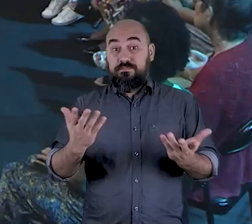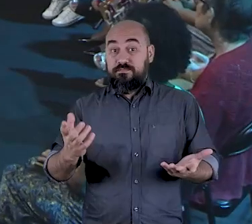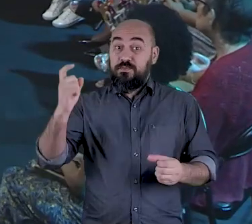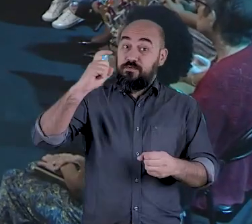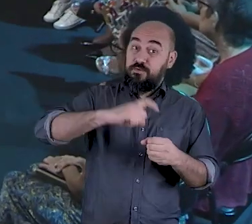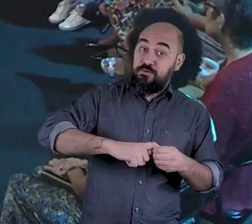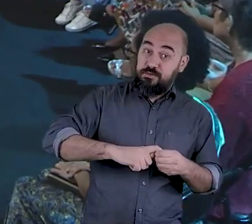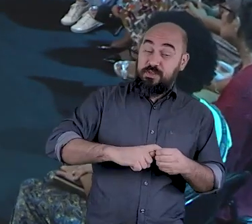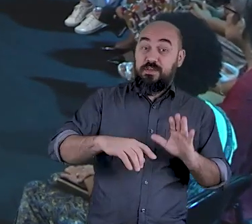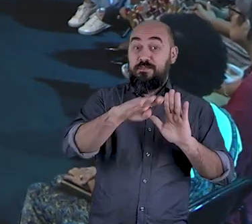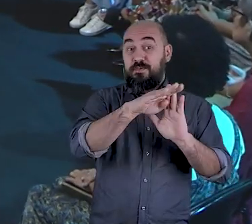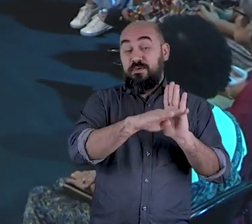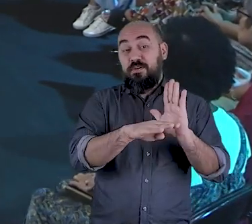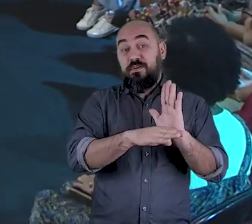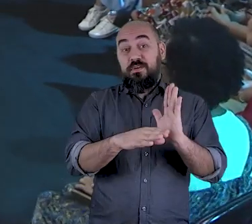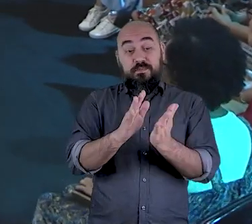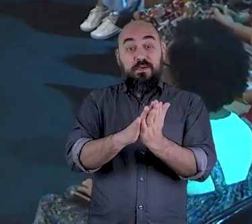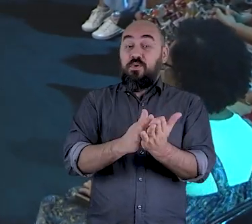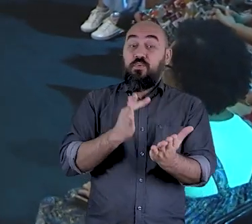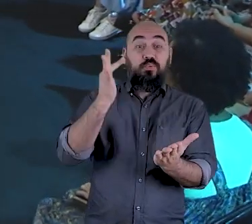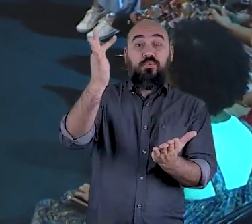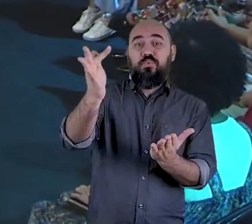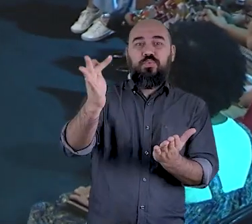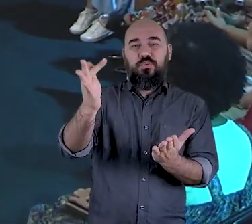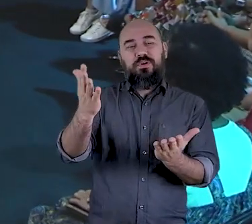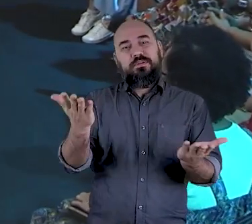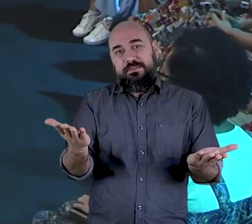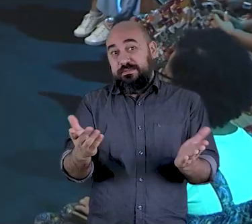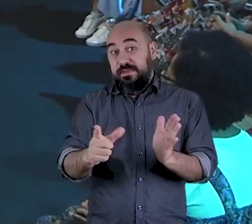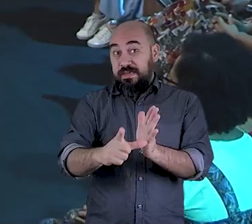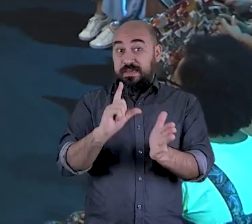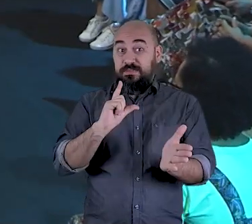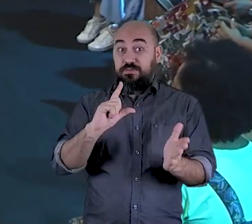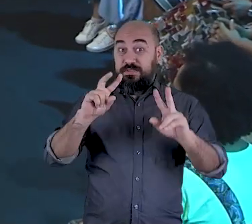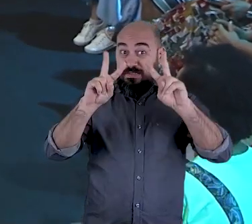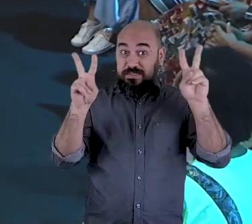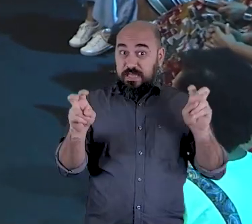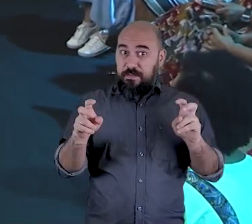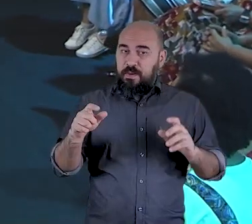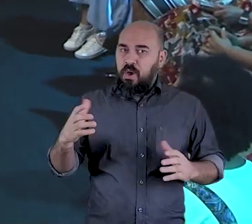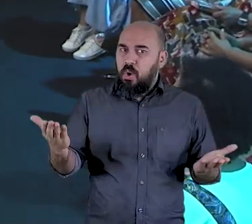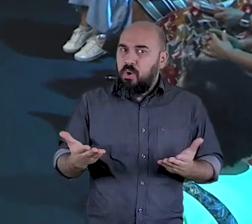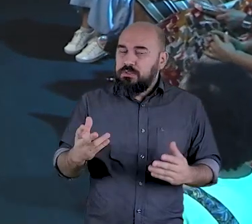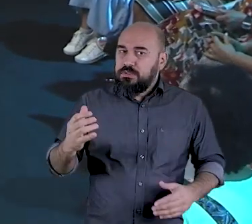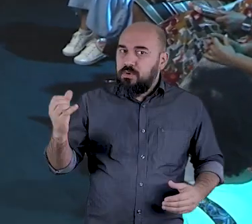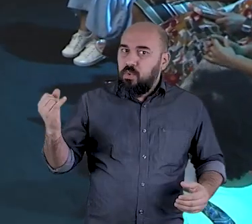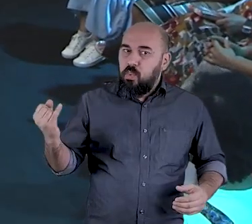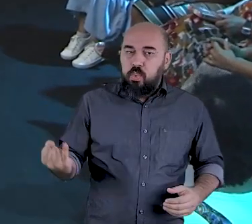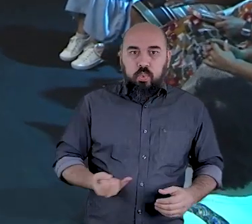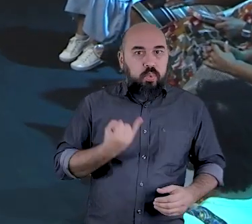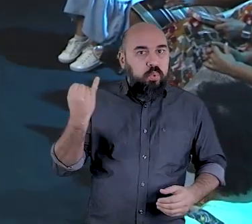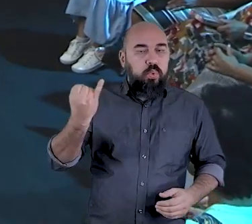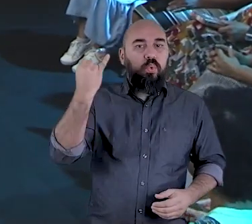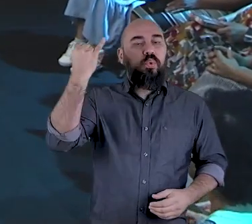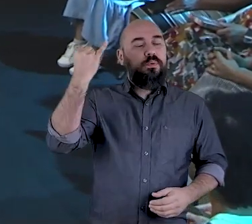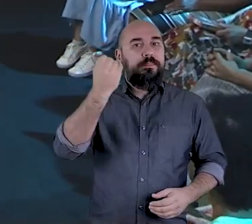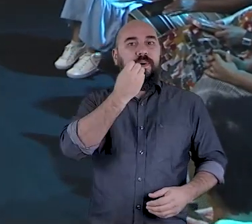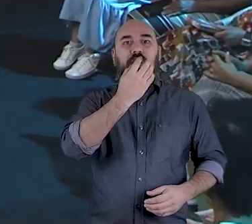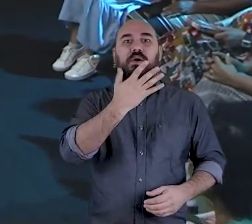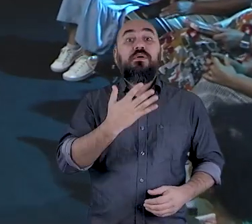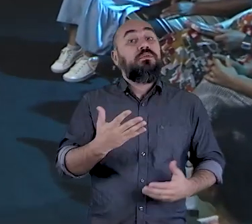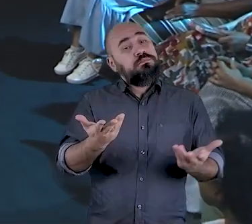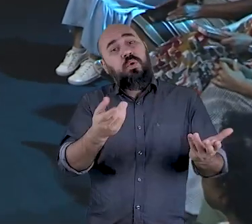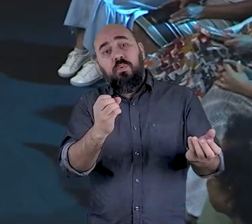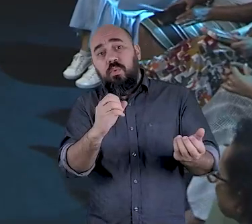já estamos de volta com o programa Arena do Futuro e antes de entrar no tema de hoje que está imperdível por isso já convida